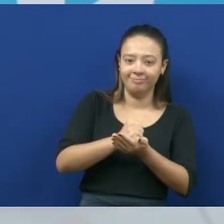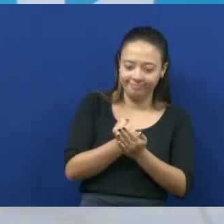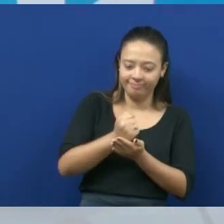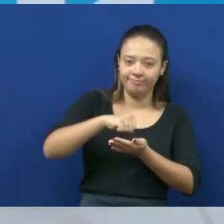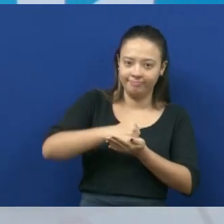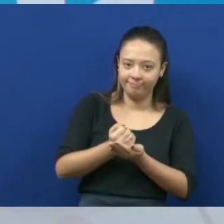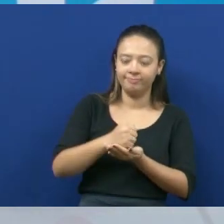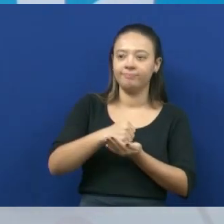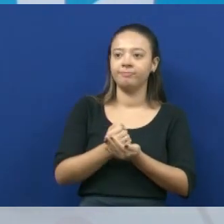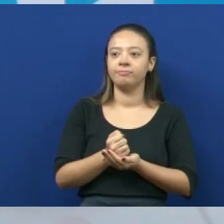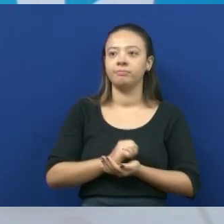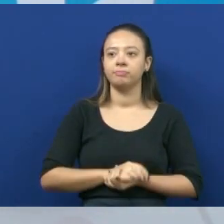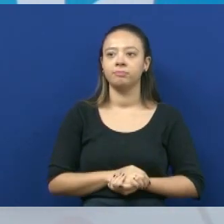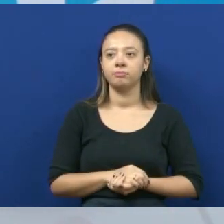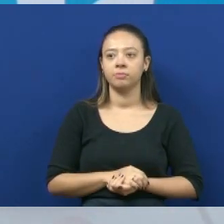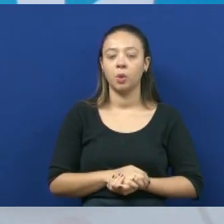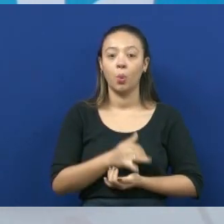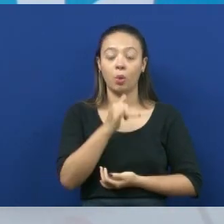de